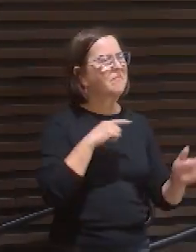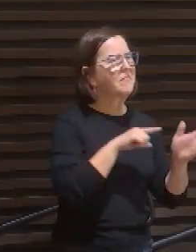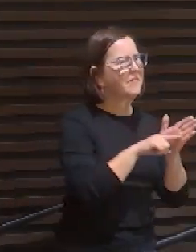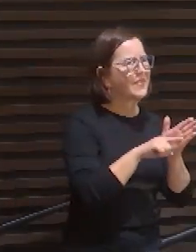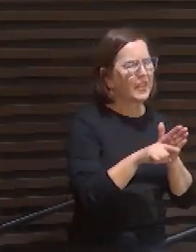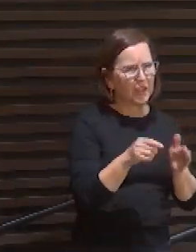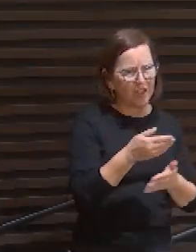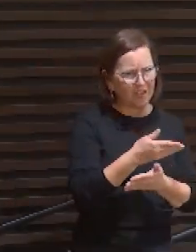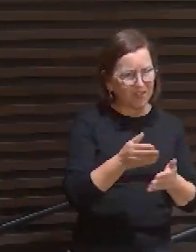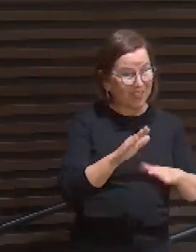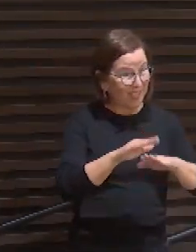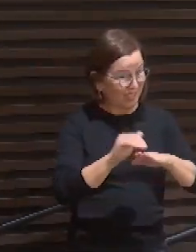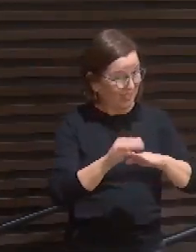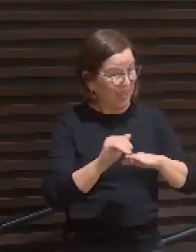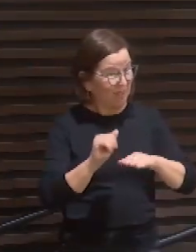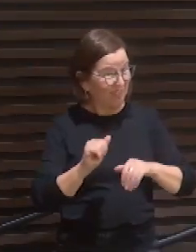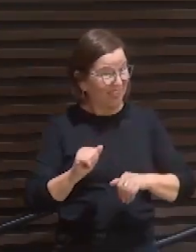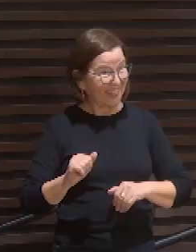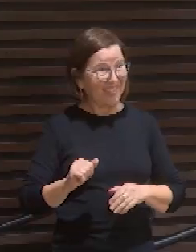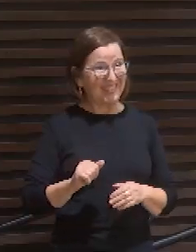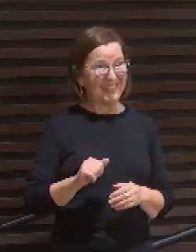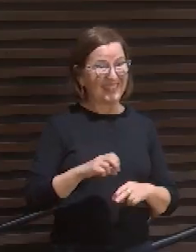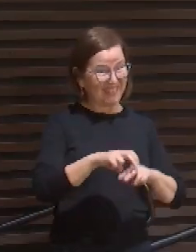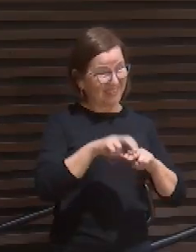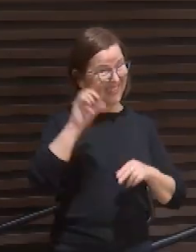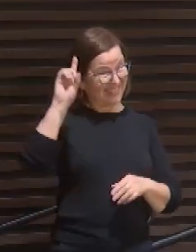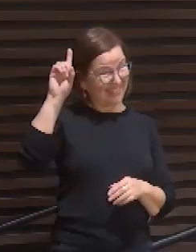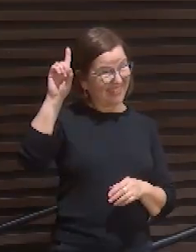Você foi chamado?